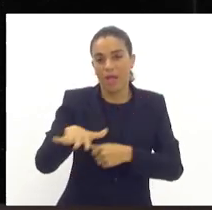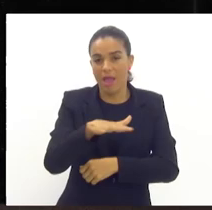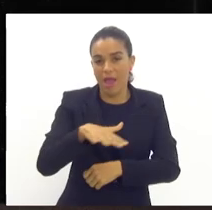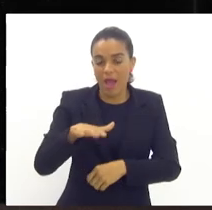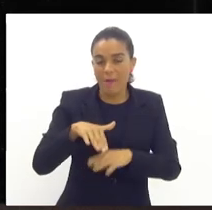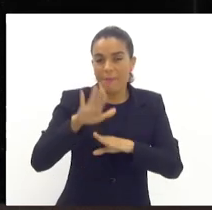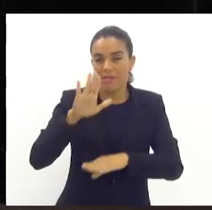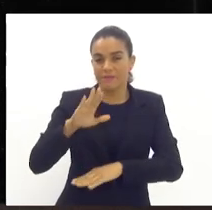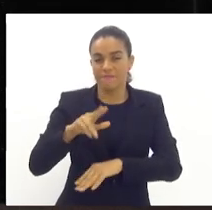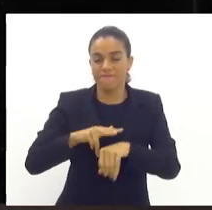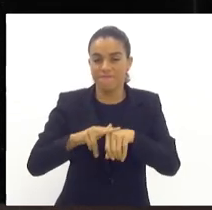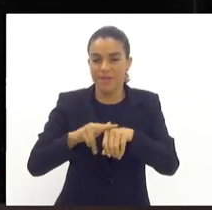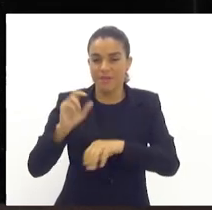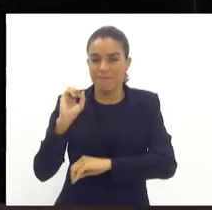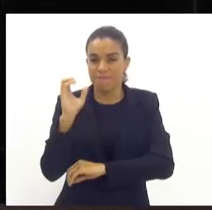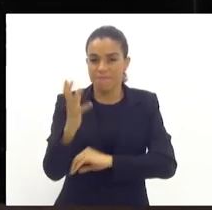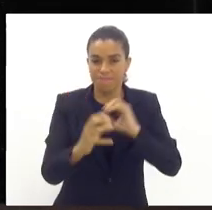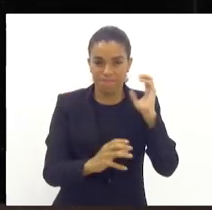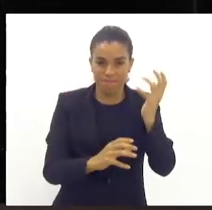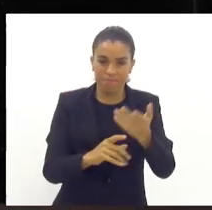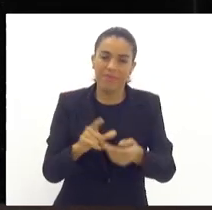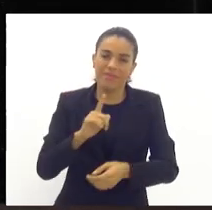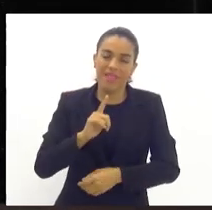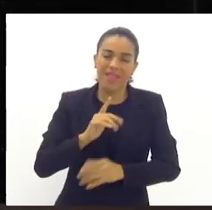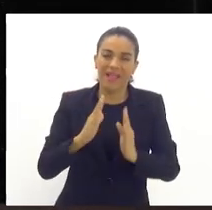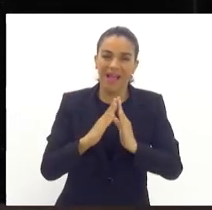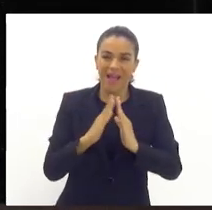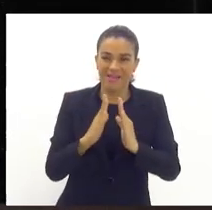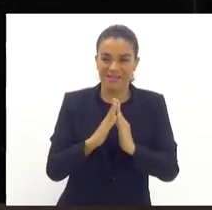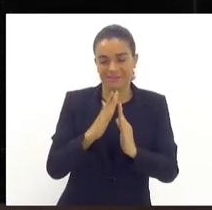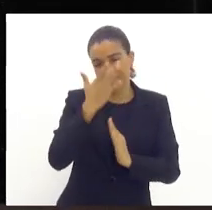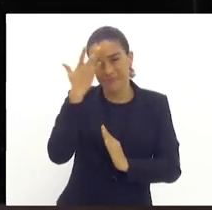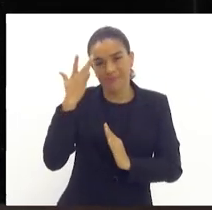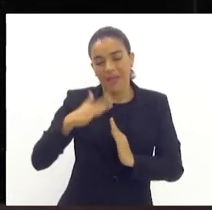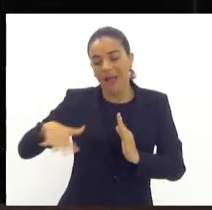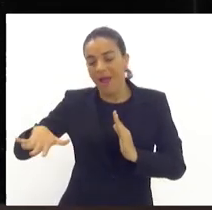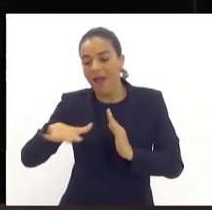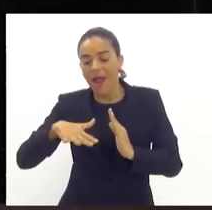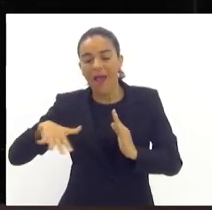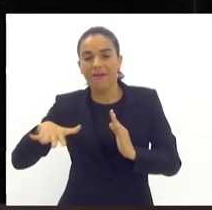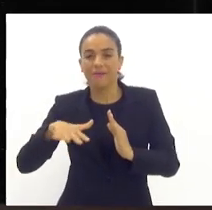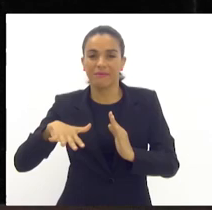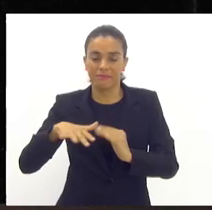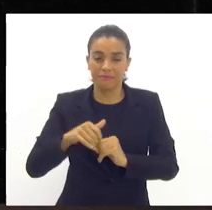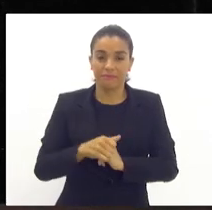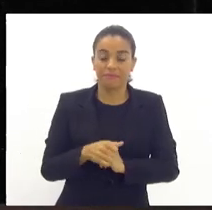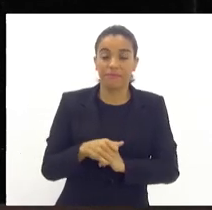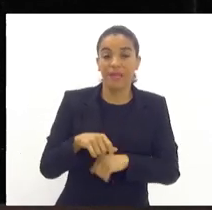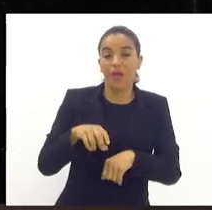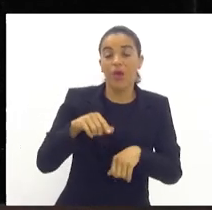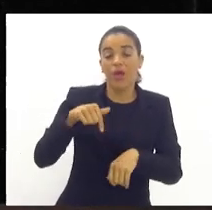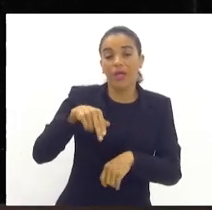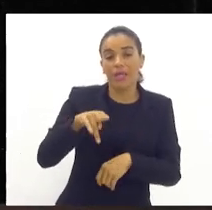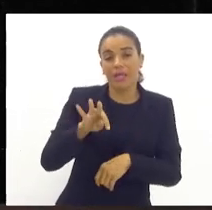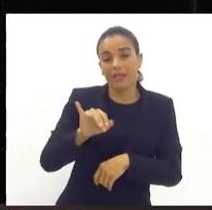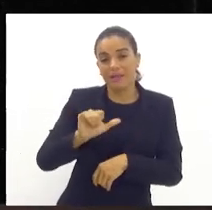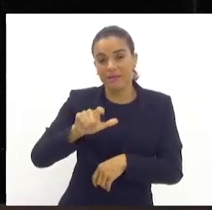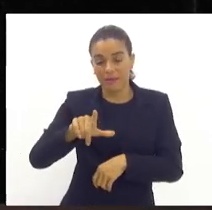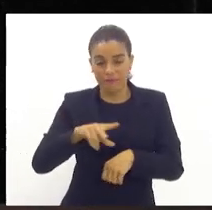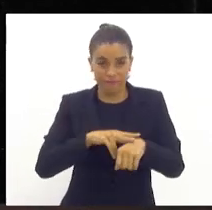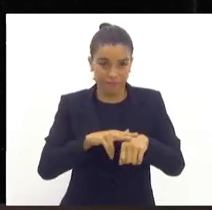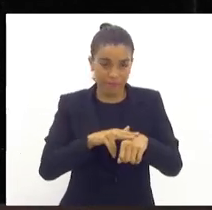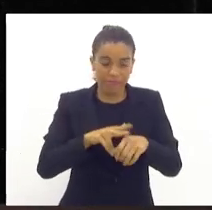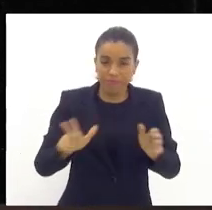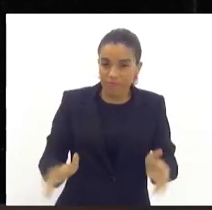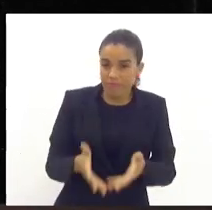Que são aqueles quintais que existem na maioria das casas, que as pessoas possam utilizar. O programa de Quintais Verdes tem por objetivo